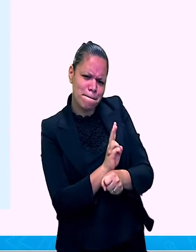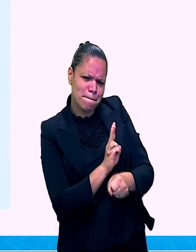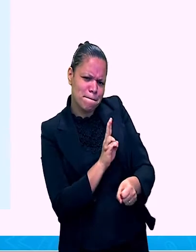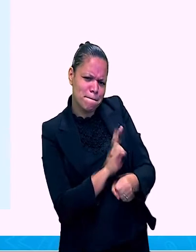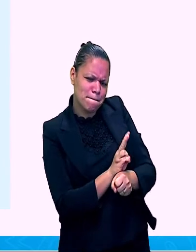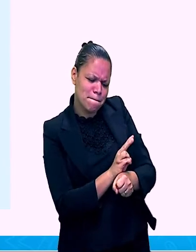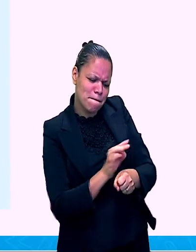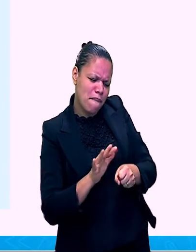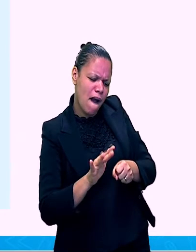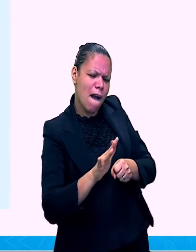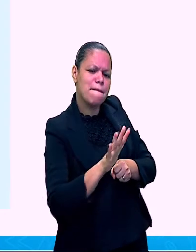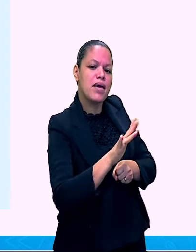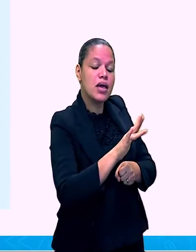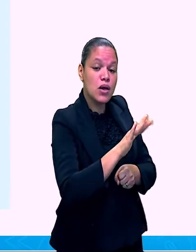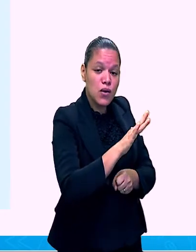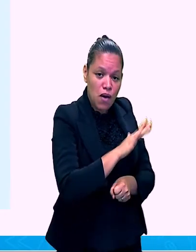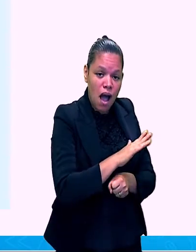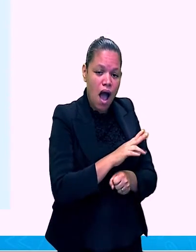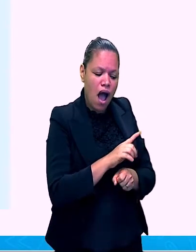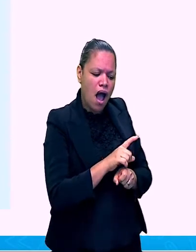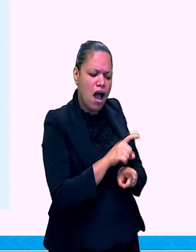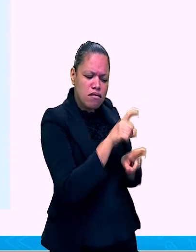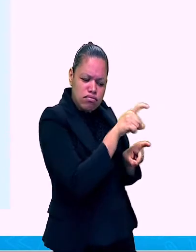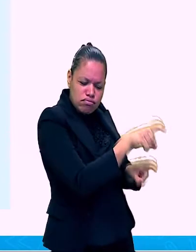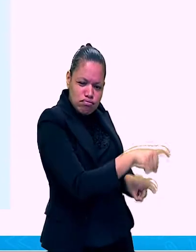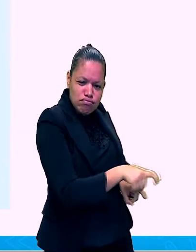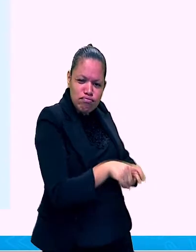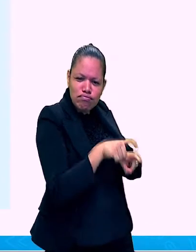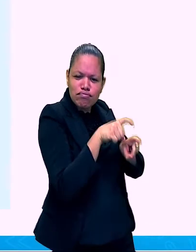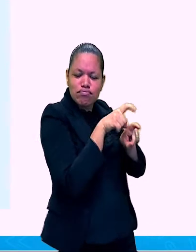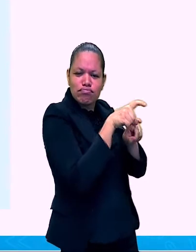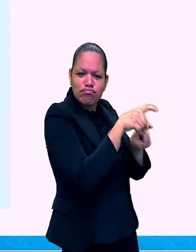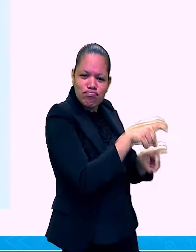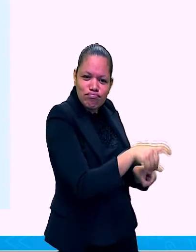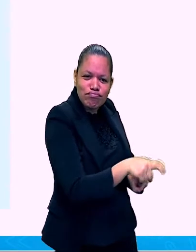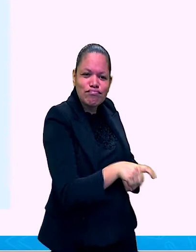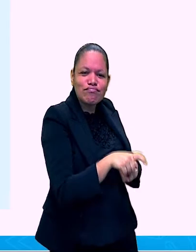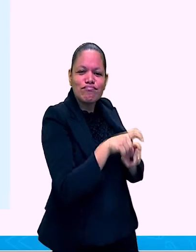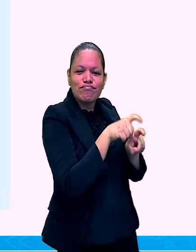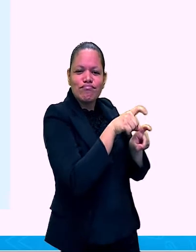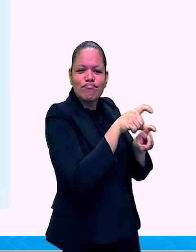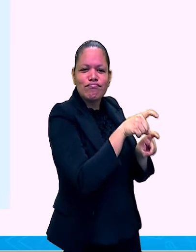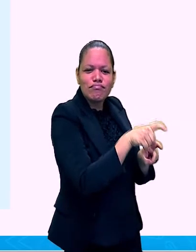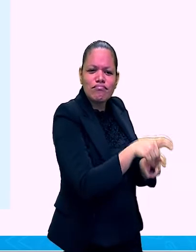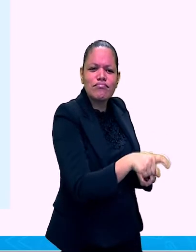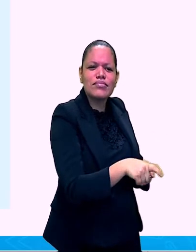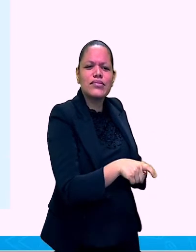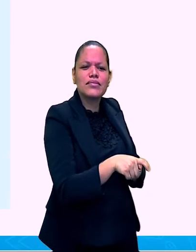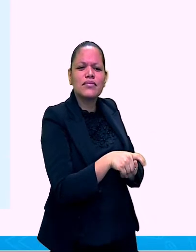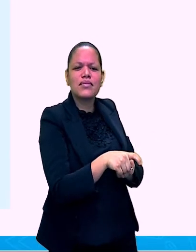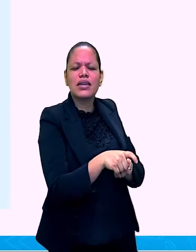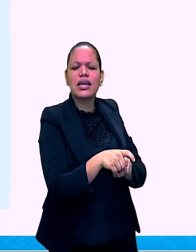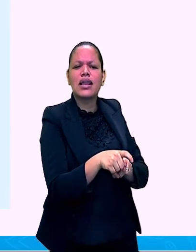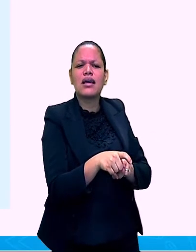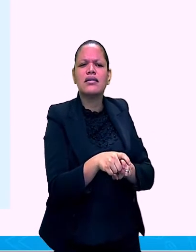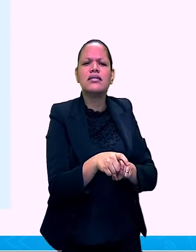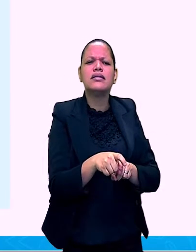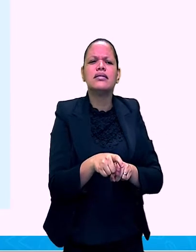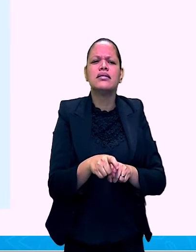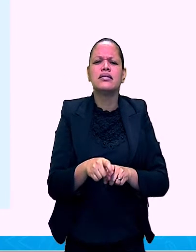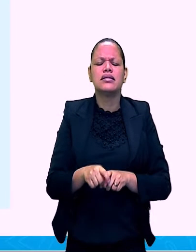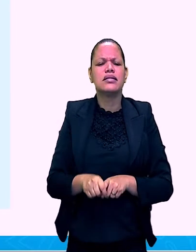extrativismo, que foi um dos primeiros pontos aqui. Extrair da própria terra para adquirir bens,